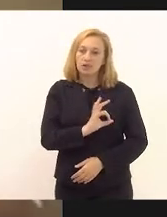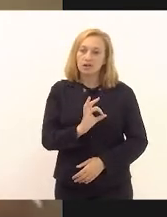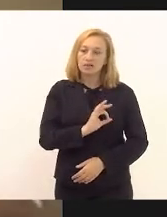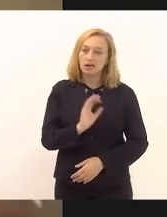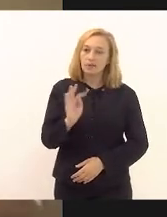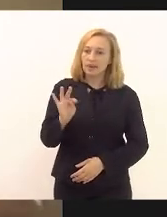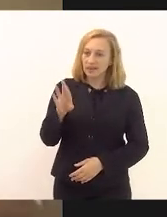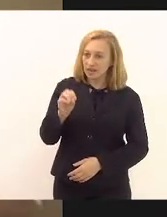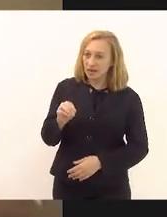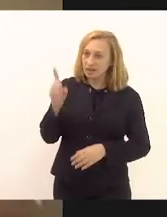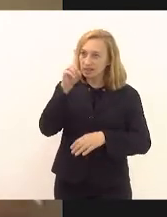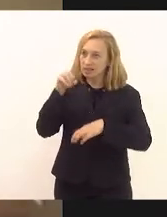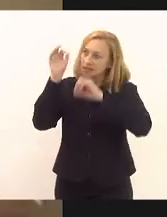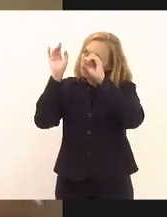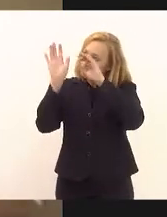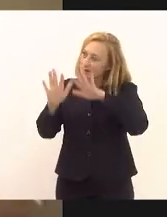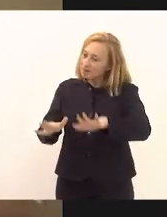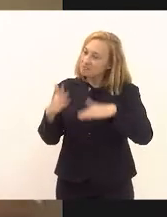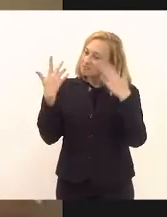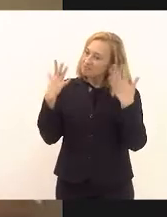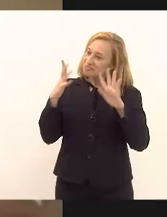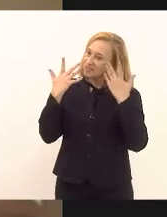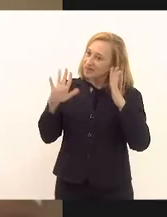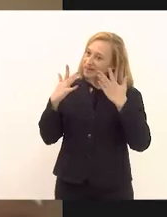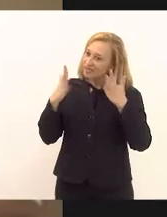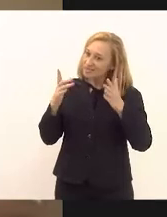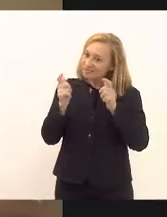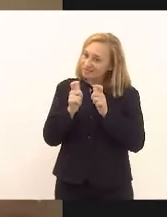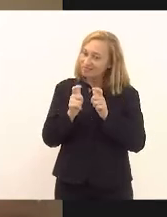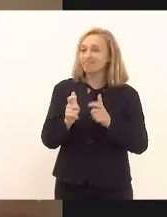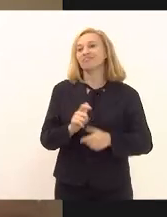esse dia, que Deus te abençoe de forma grandiosa.